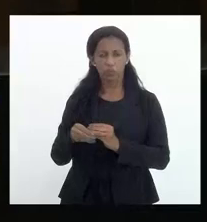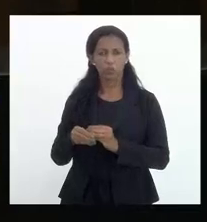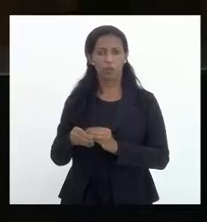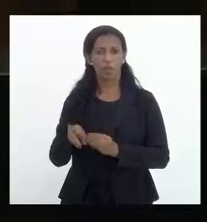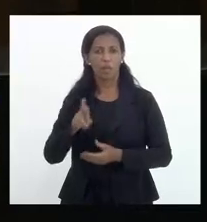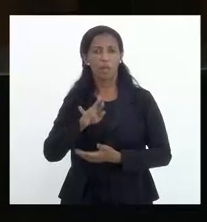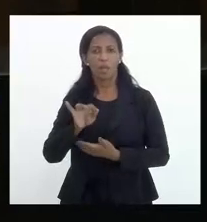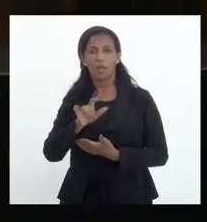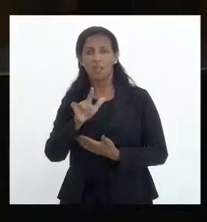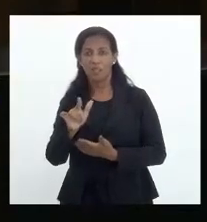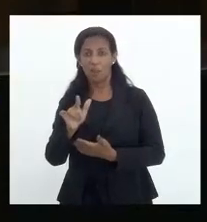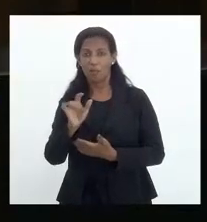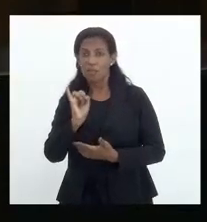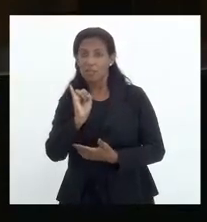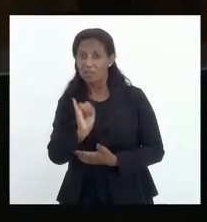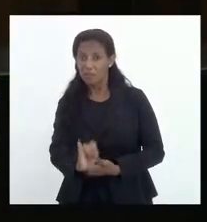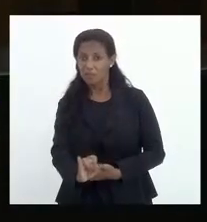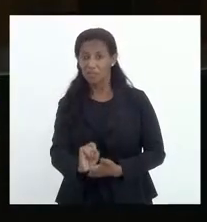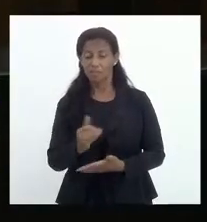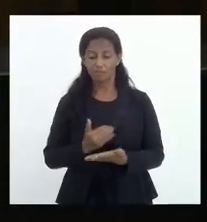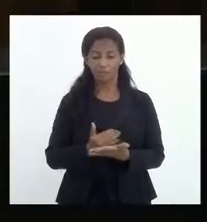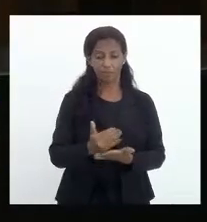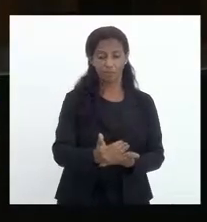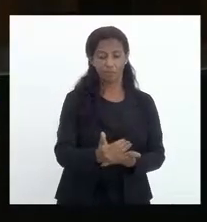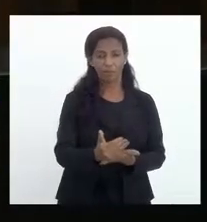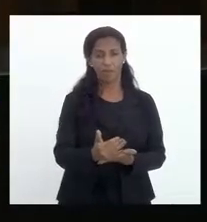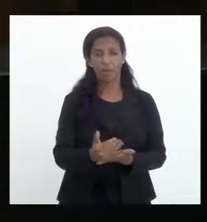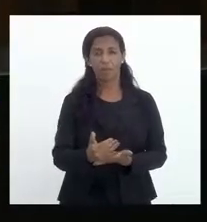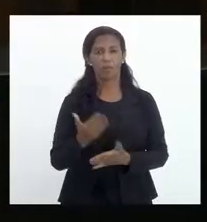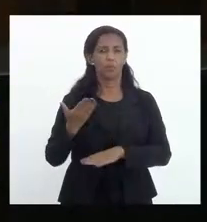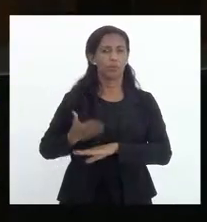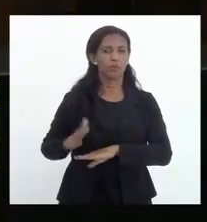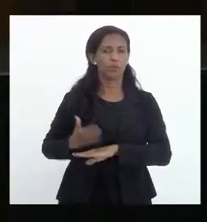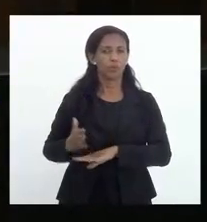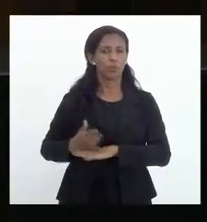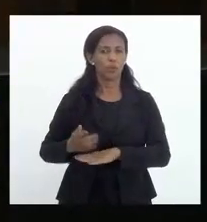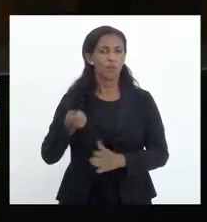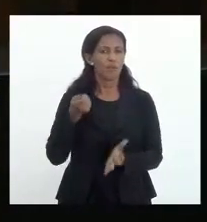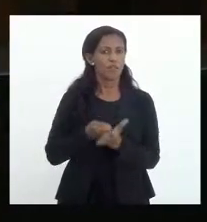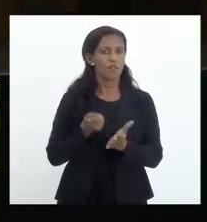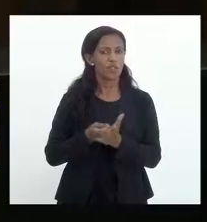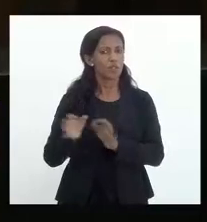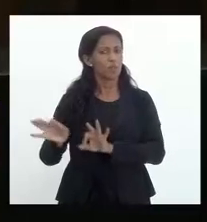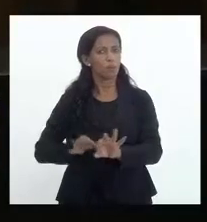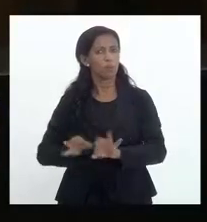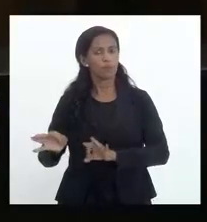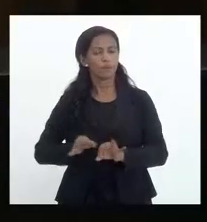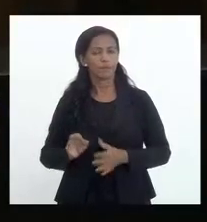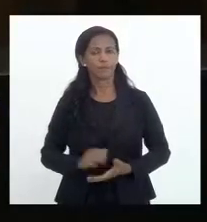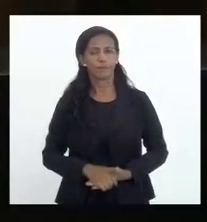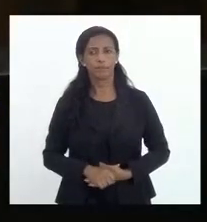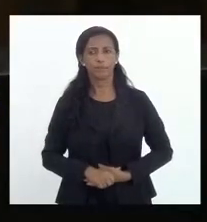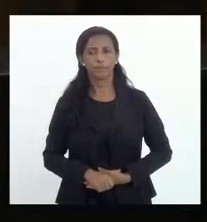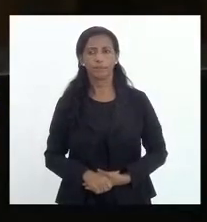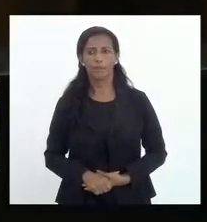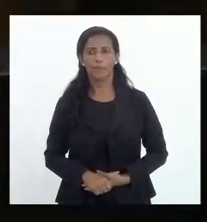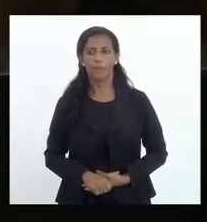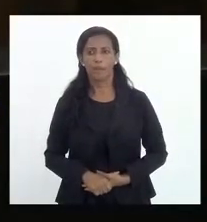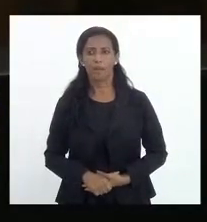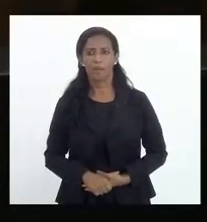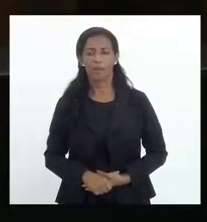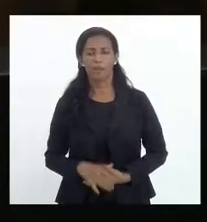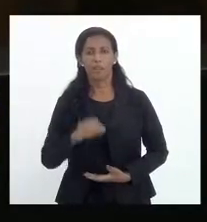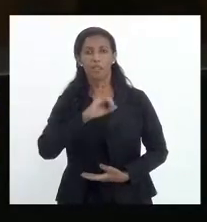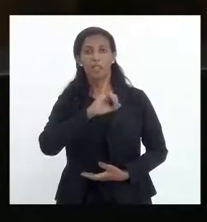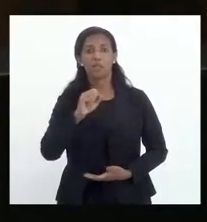ressalva excepcional a partir do quadro do exercício da vigência do plano, né? Isso